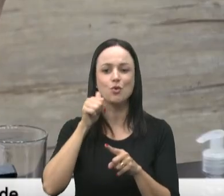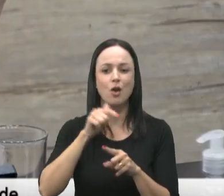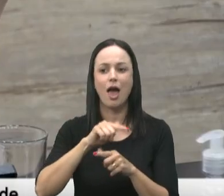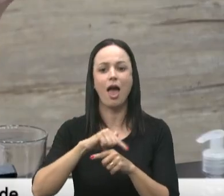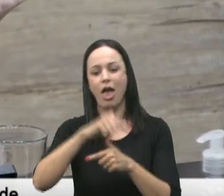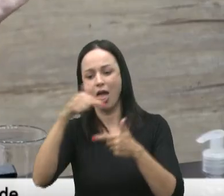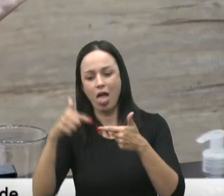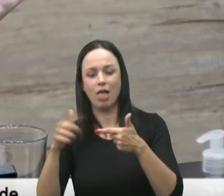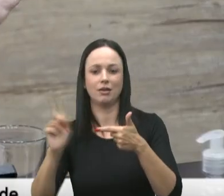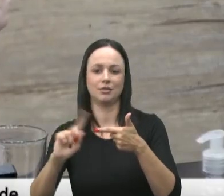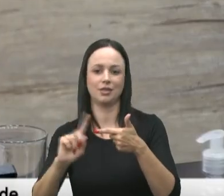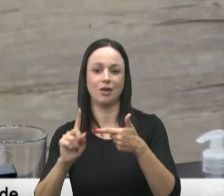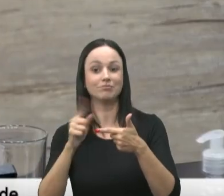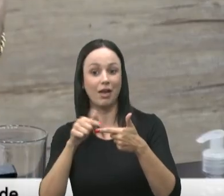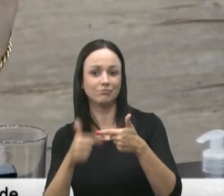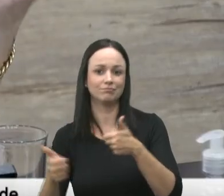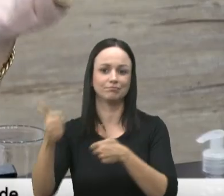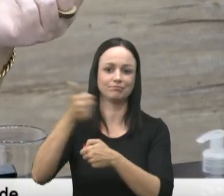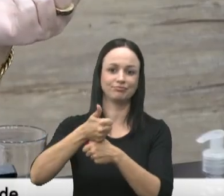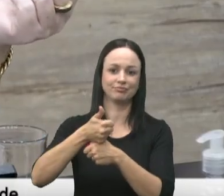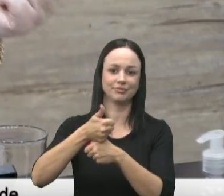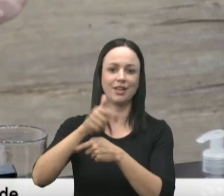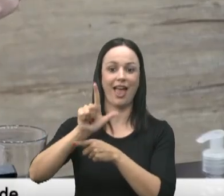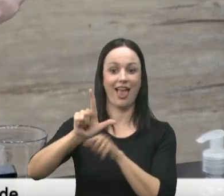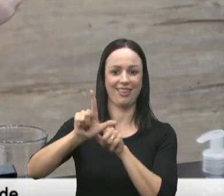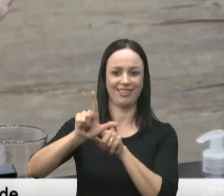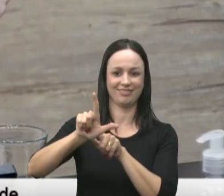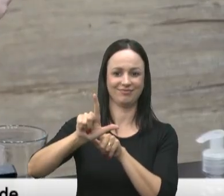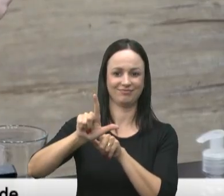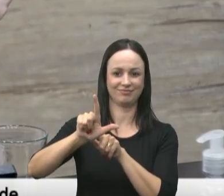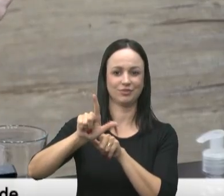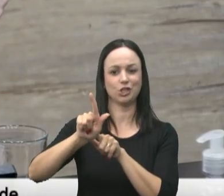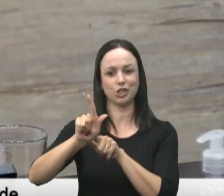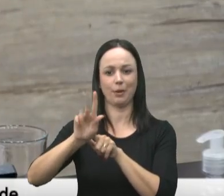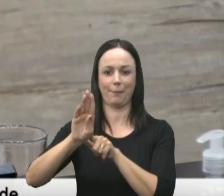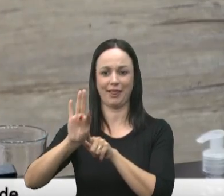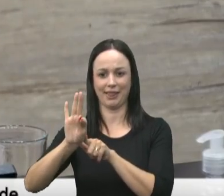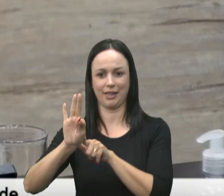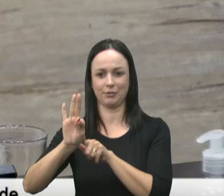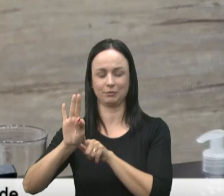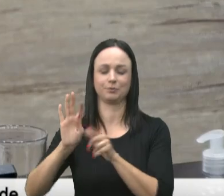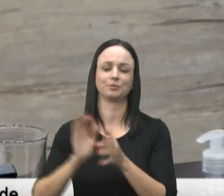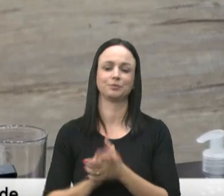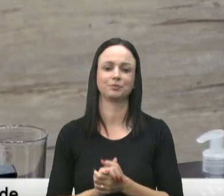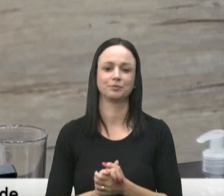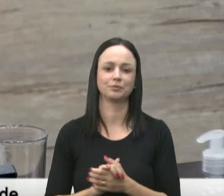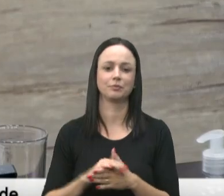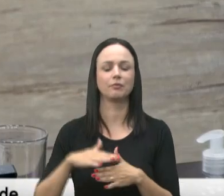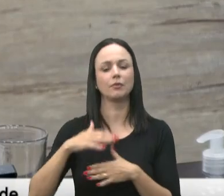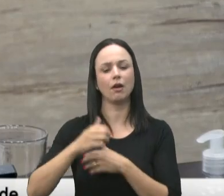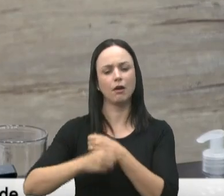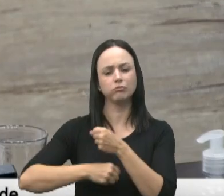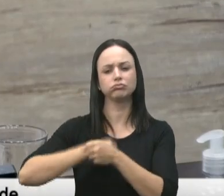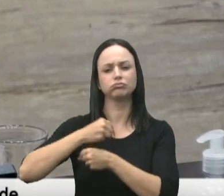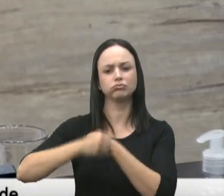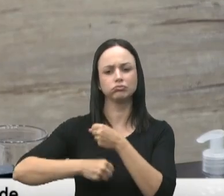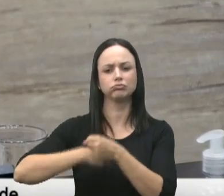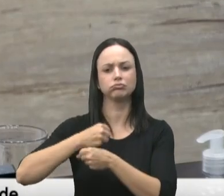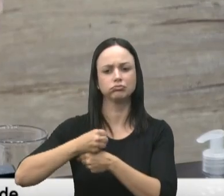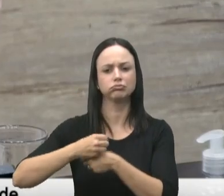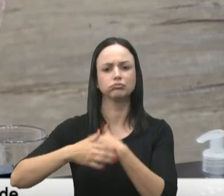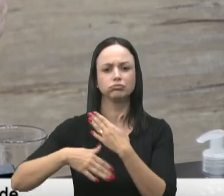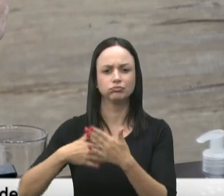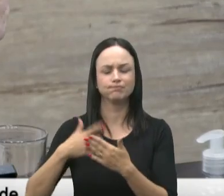estrutura se apresenta. Então, LGBT. Ao longo dos anos, nós fomos